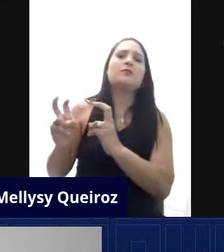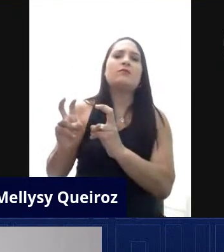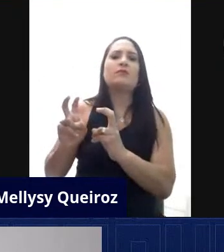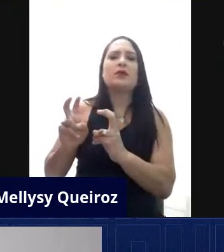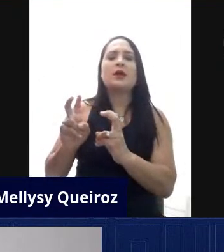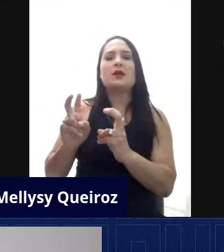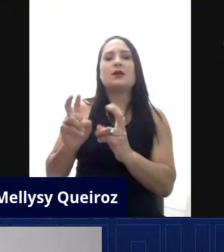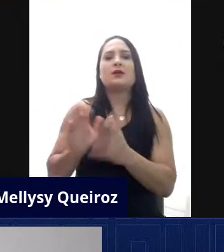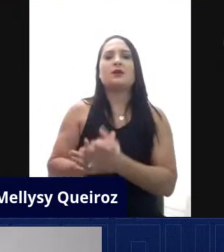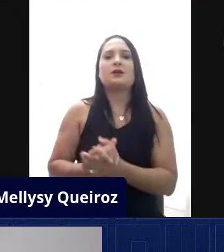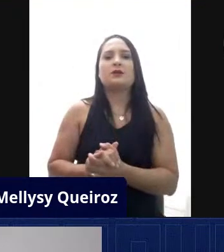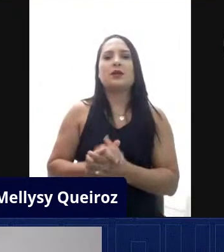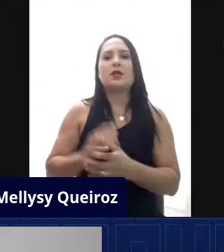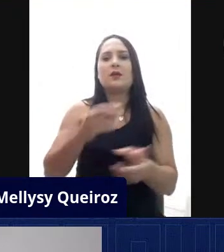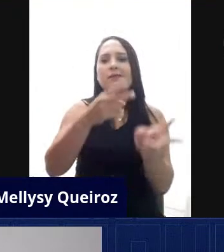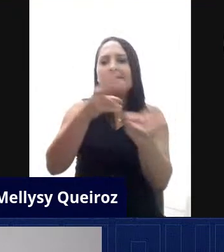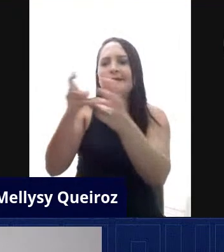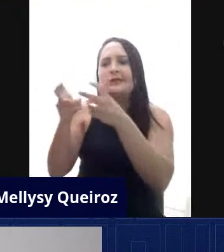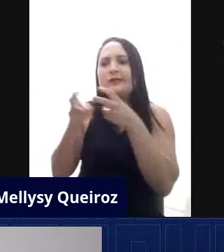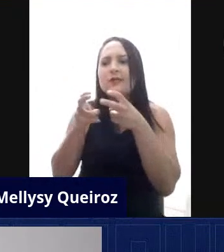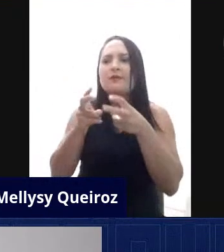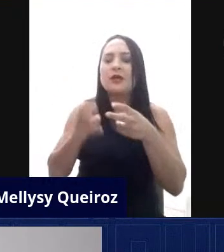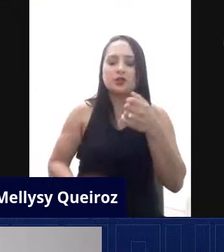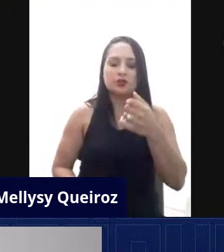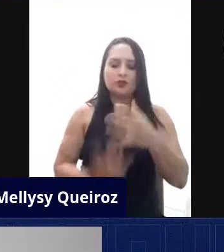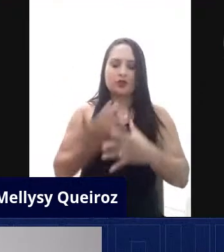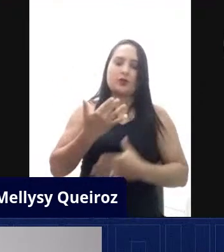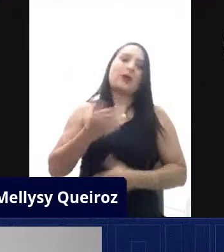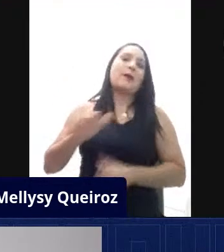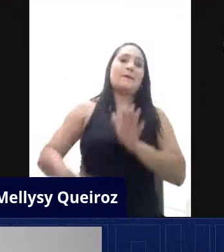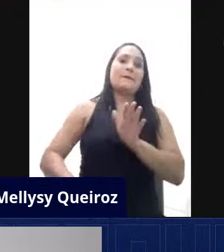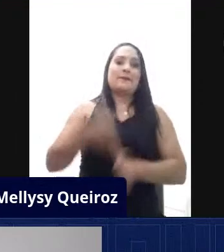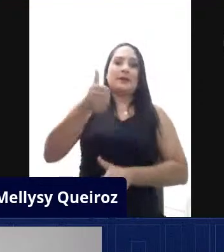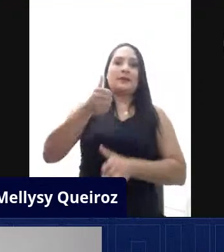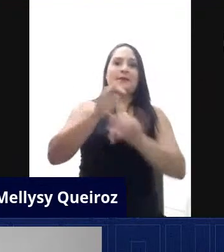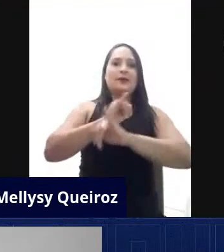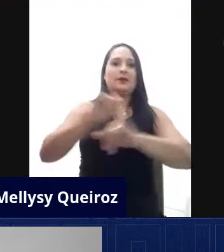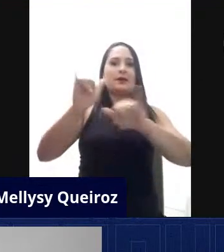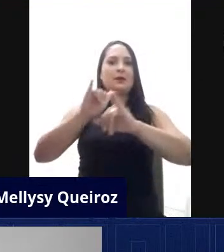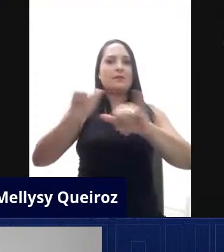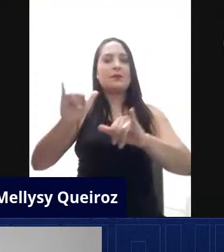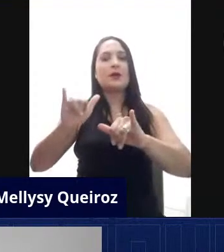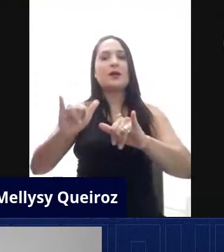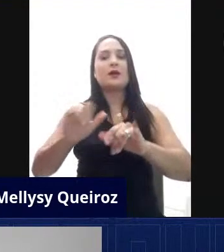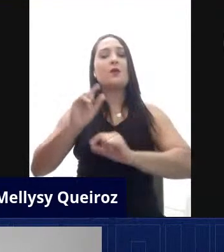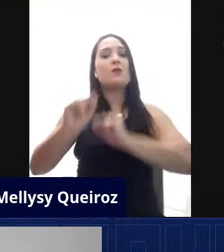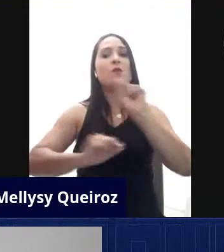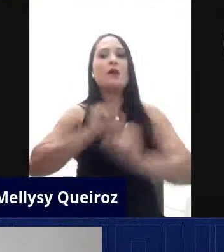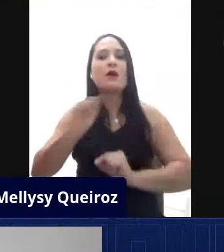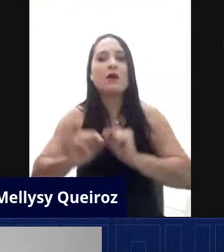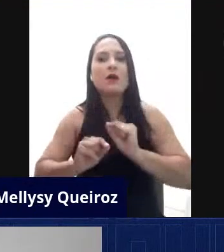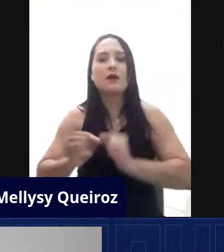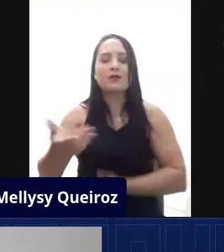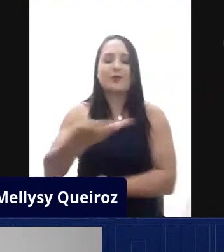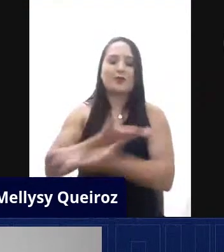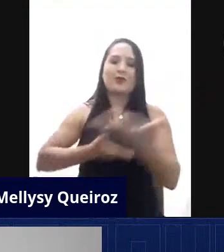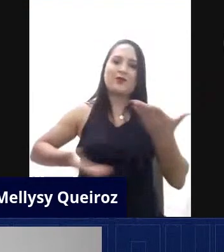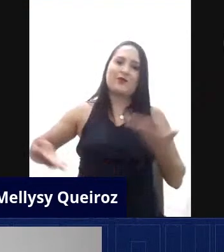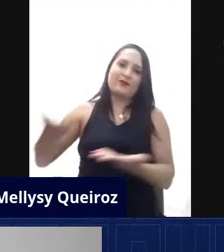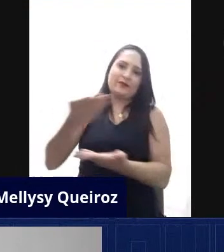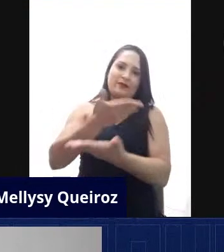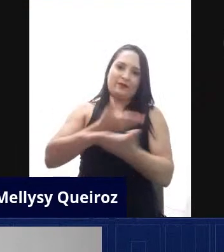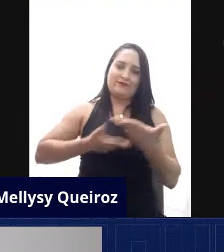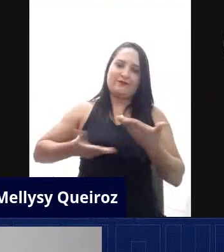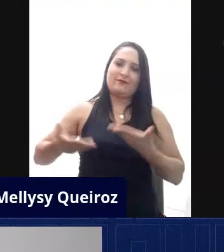primeira campanha, né? A primeira campanha surgiu a partir dessa convivência profunda entre as mulheres,